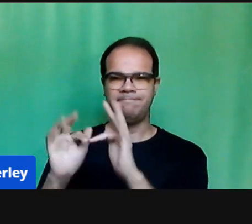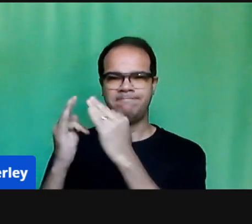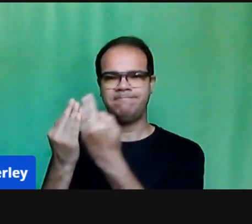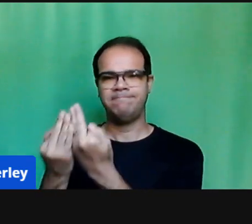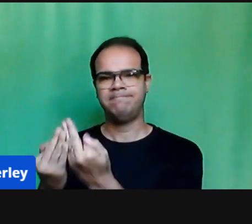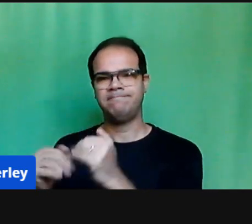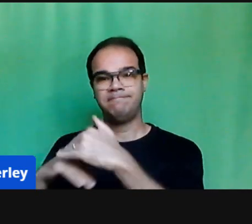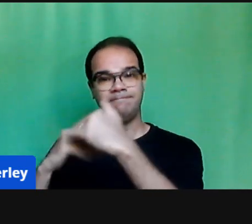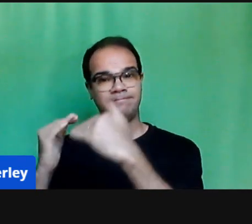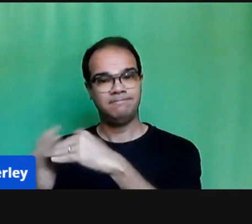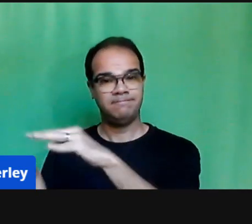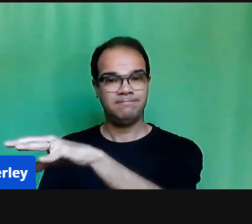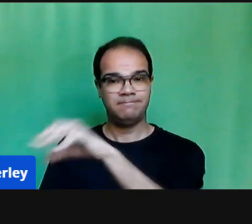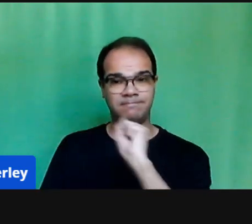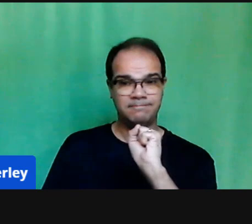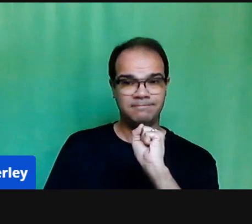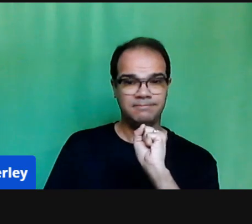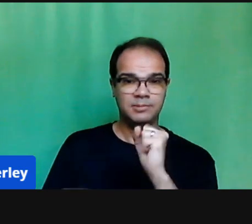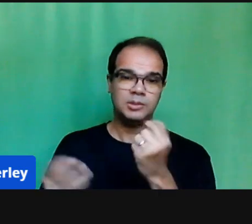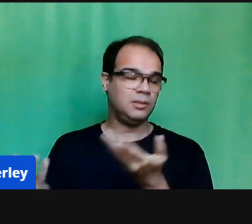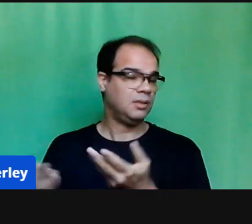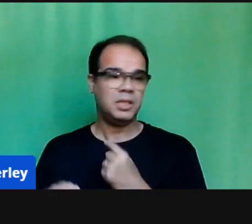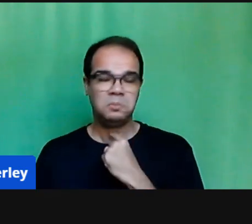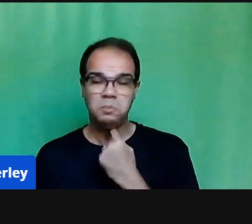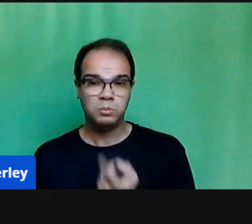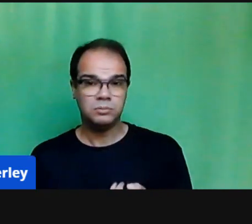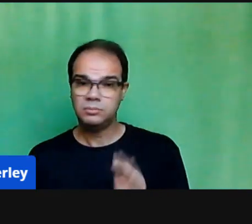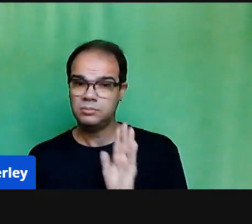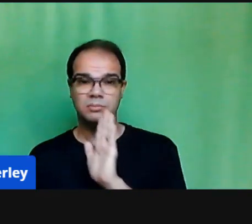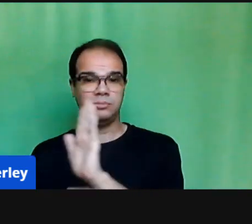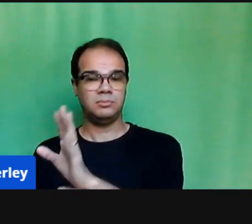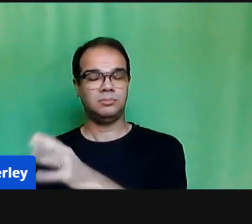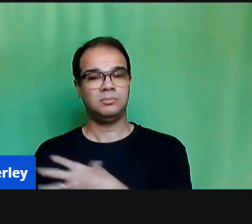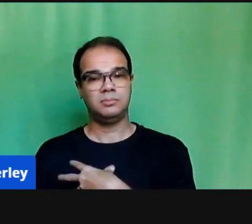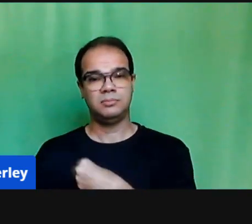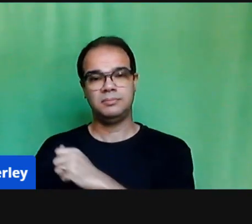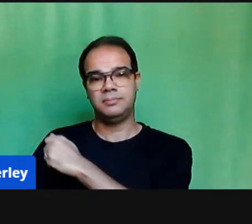é nesse momento a família não conseguiu, né?